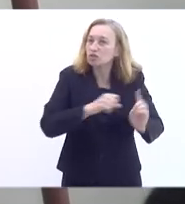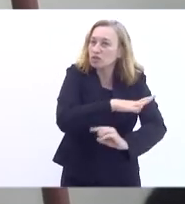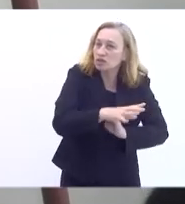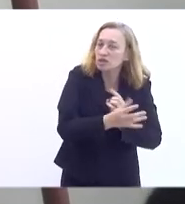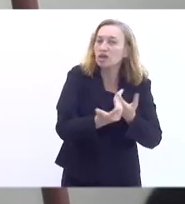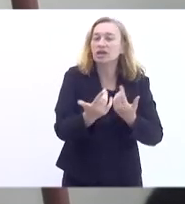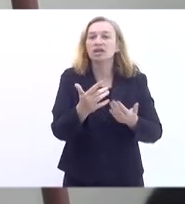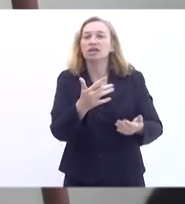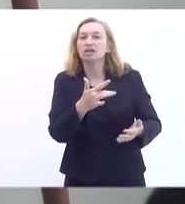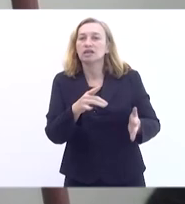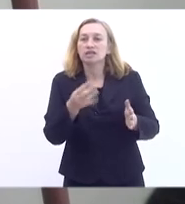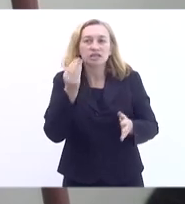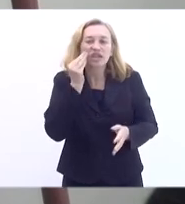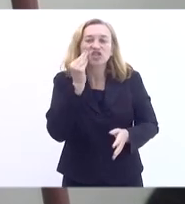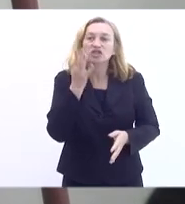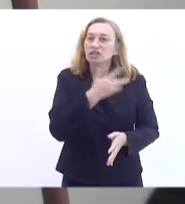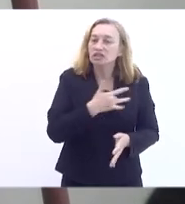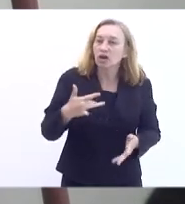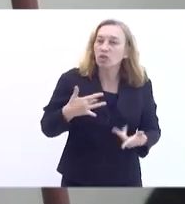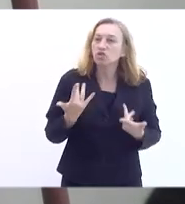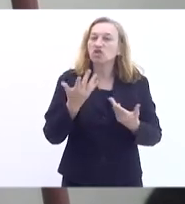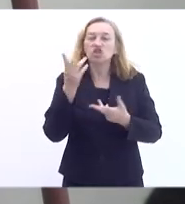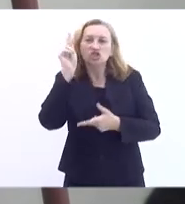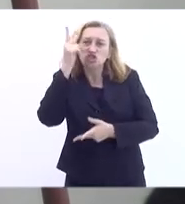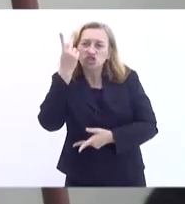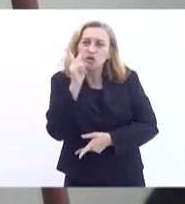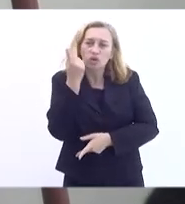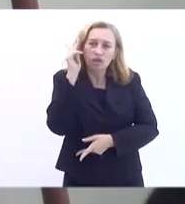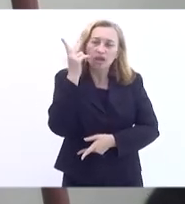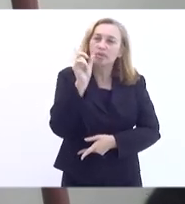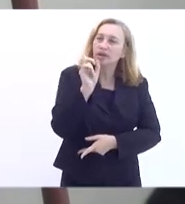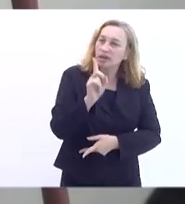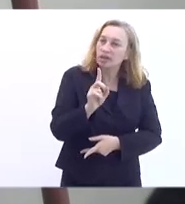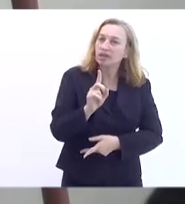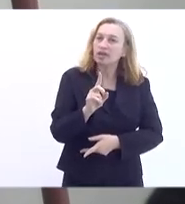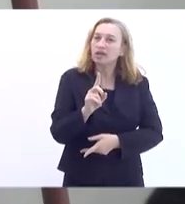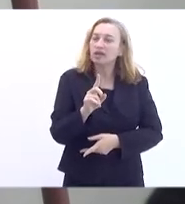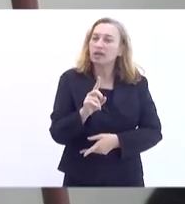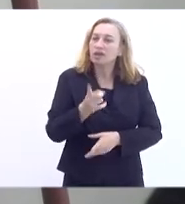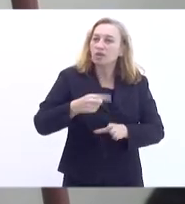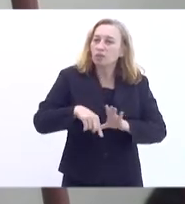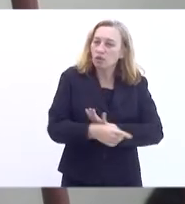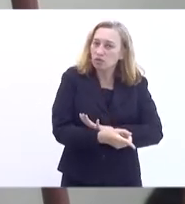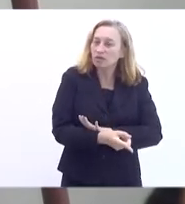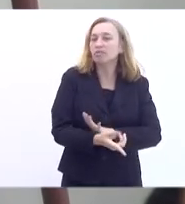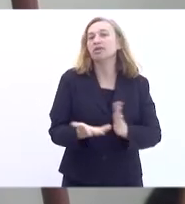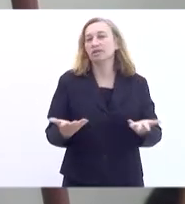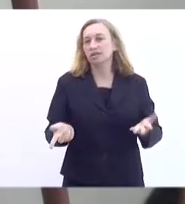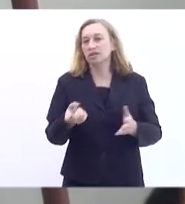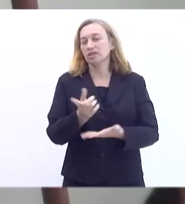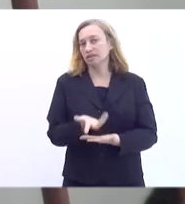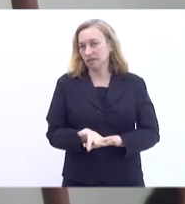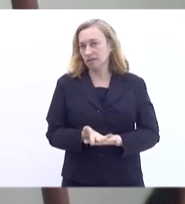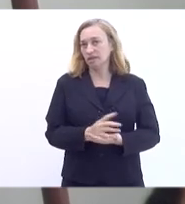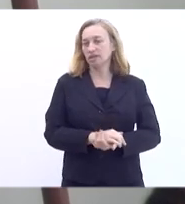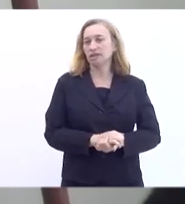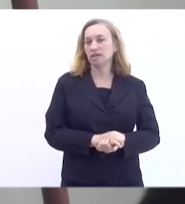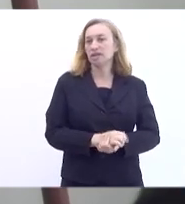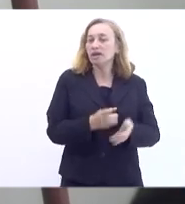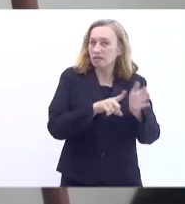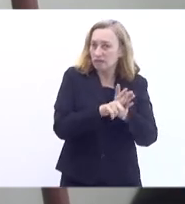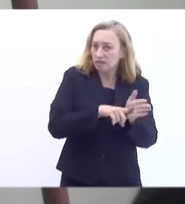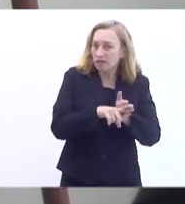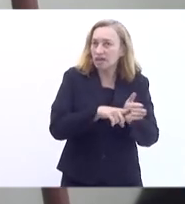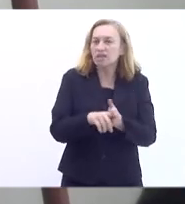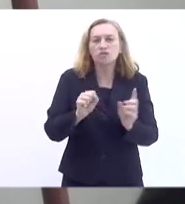teste de saúde que são historicamente fases profundamente excludente a verificação